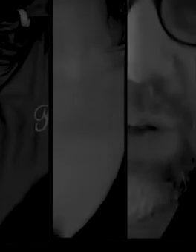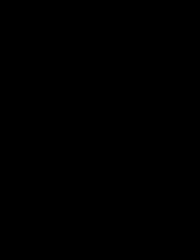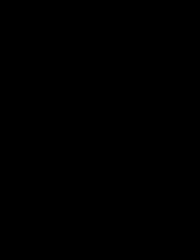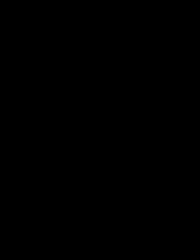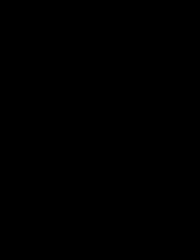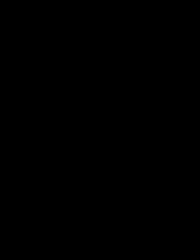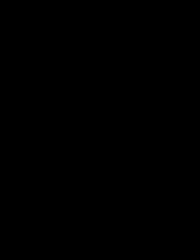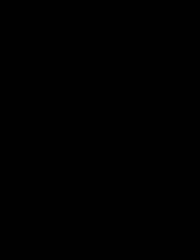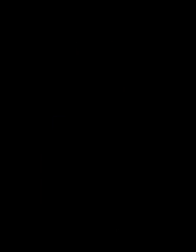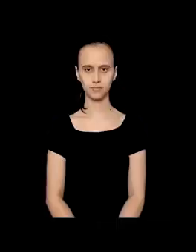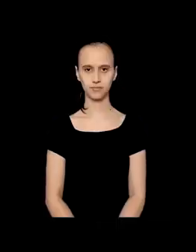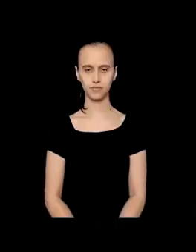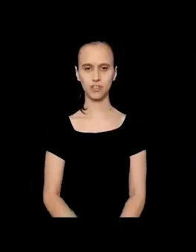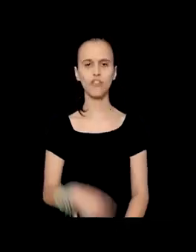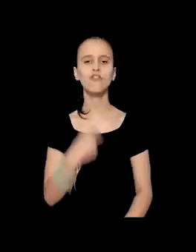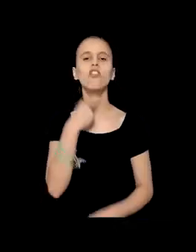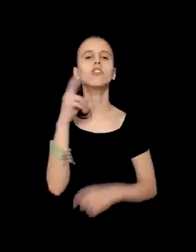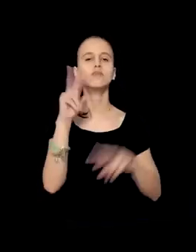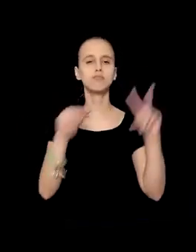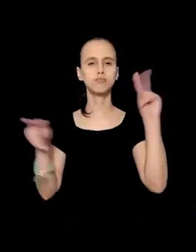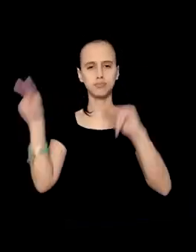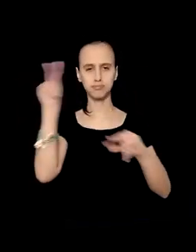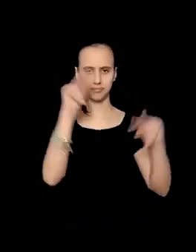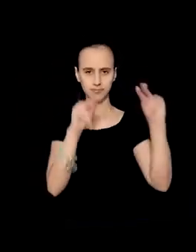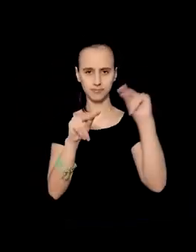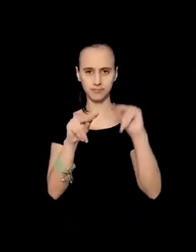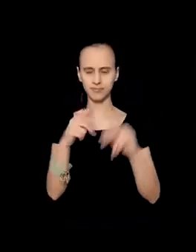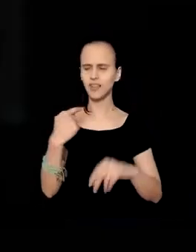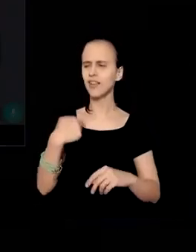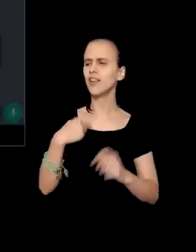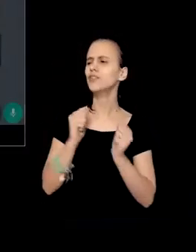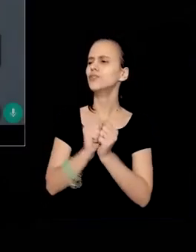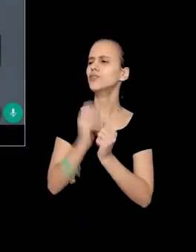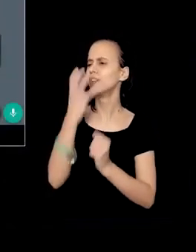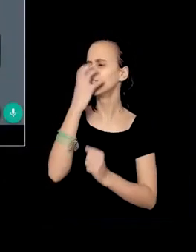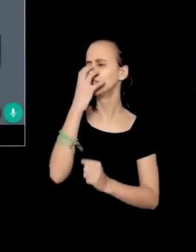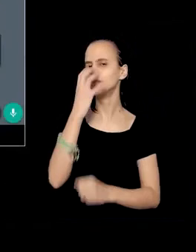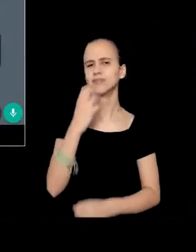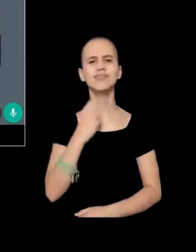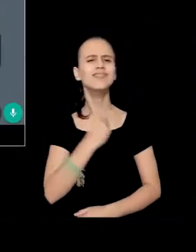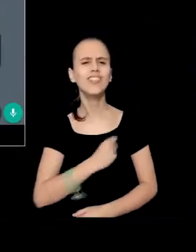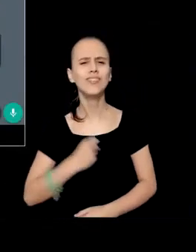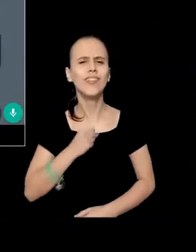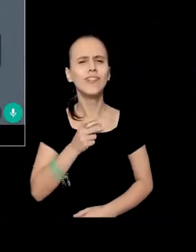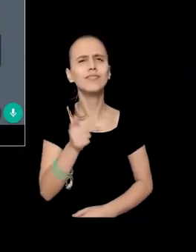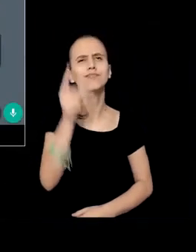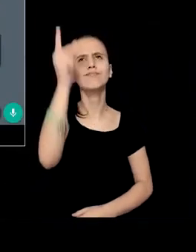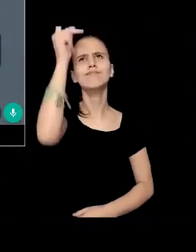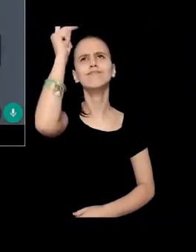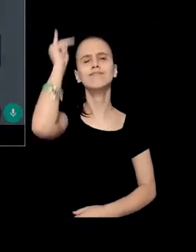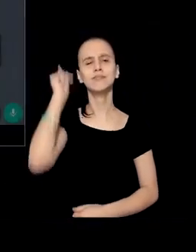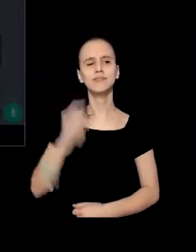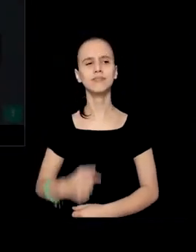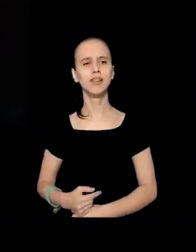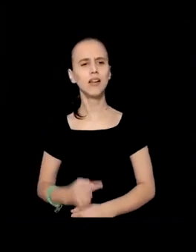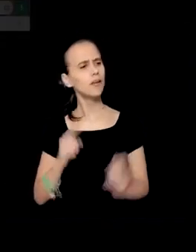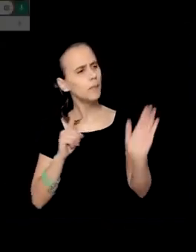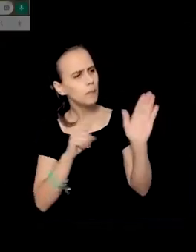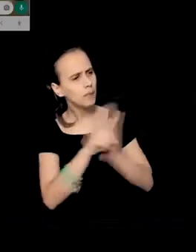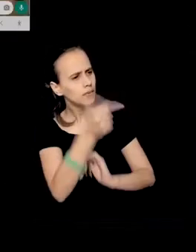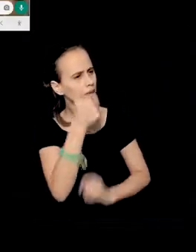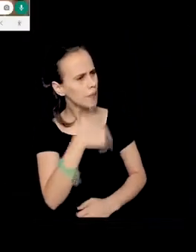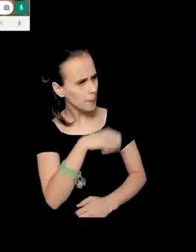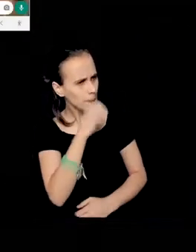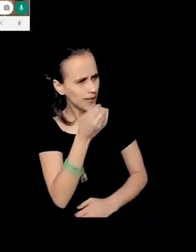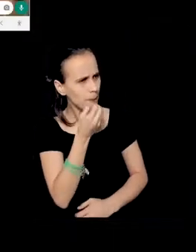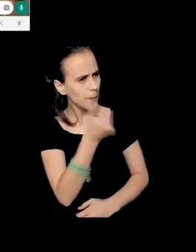Eu também sou todo mundo. Eu ia com o meu cachorro. A saudade nos faz voltar no tempo. Passado. Quando eu pergunto pra minha mãe